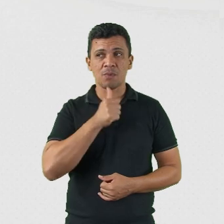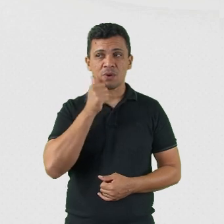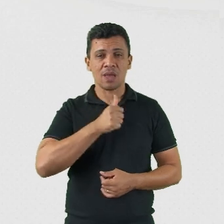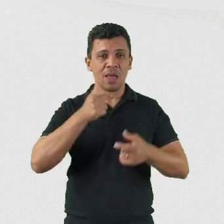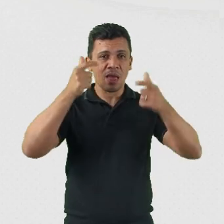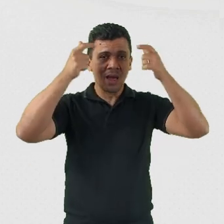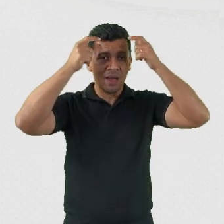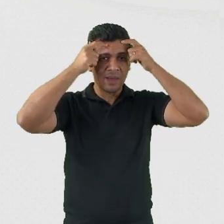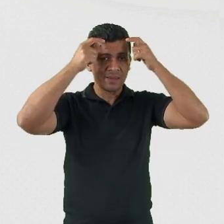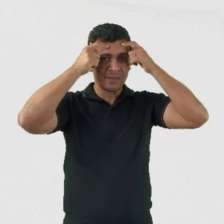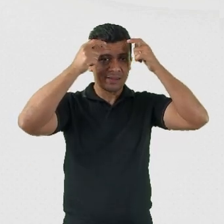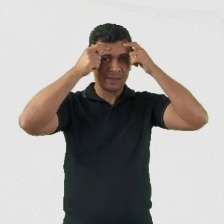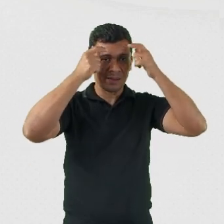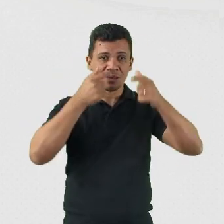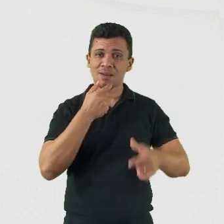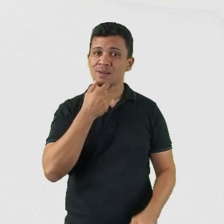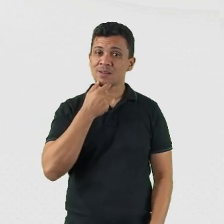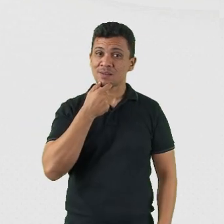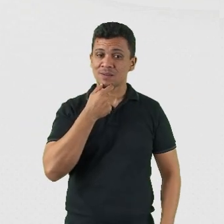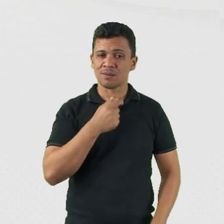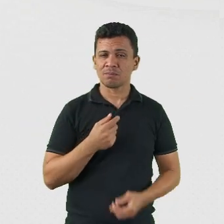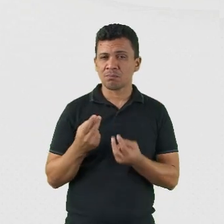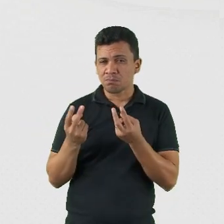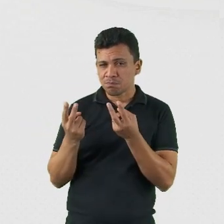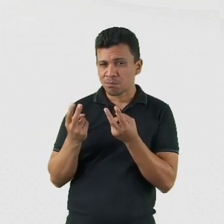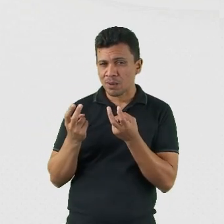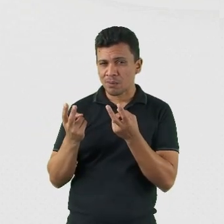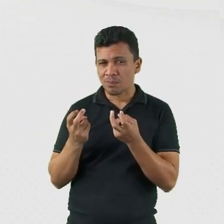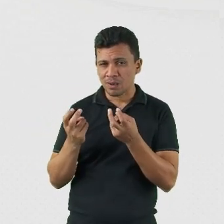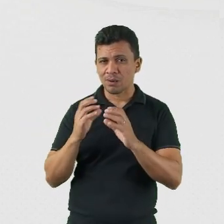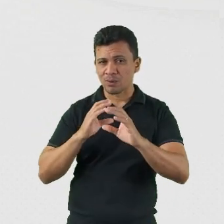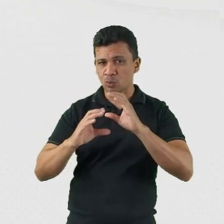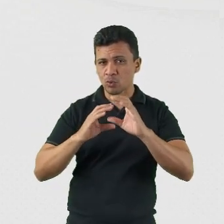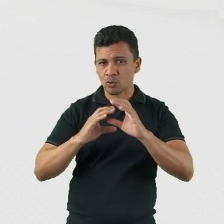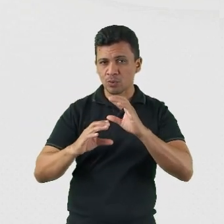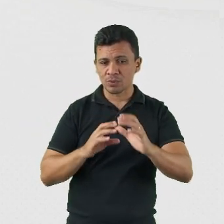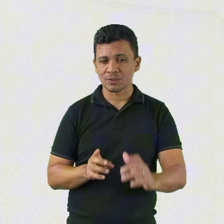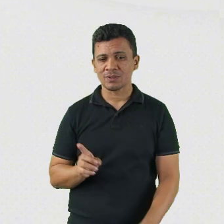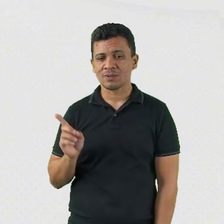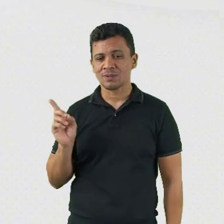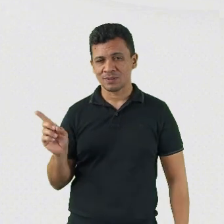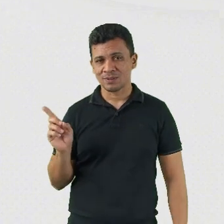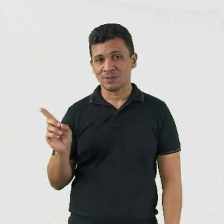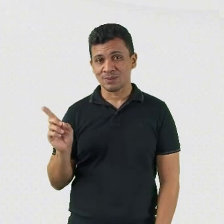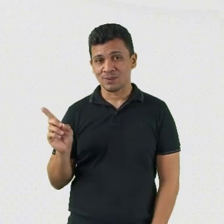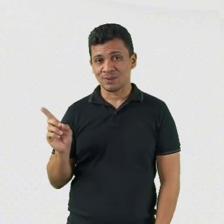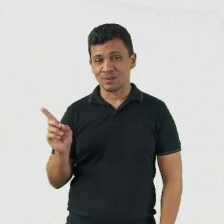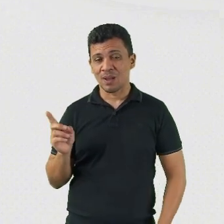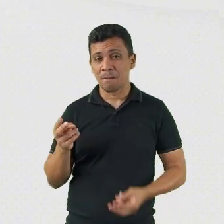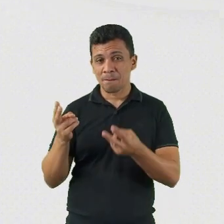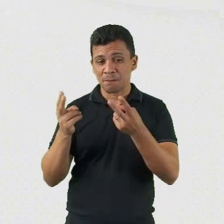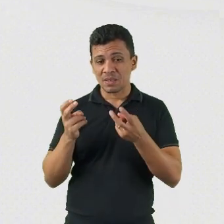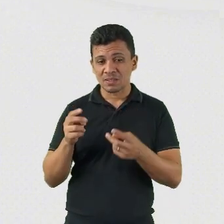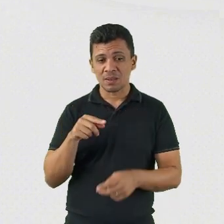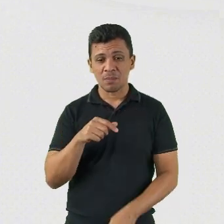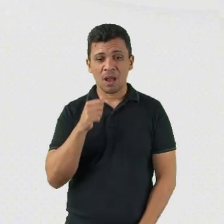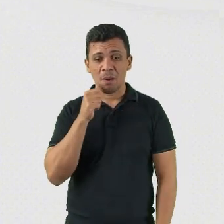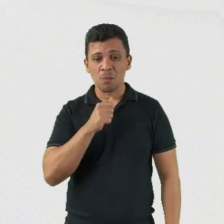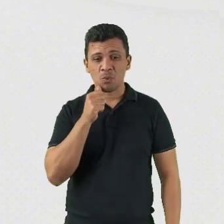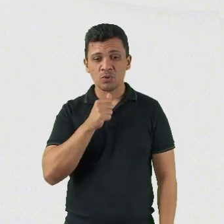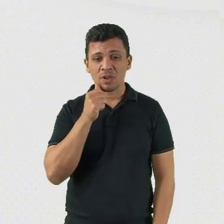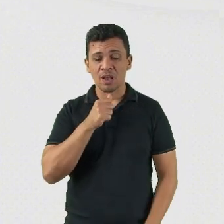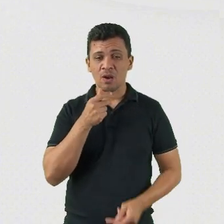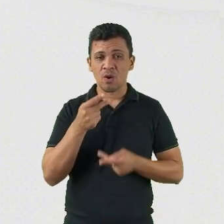Com certeza, você, ao analisar a comunicação, você percebe que na fala dela tem